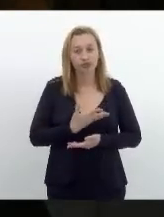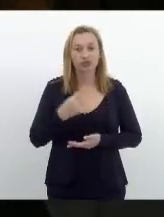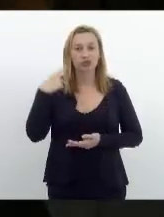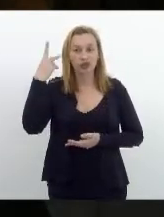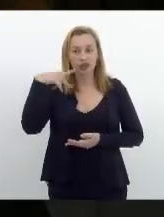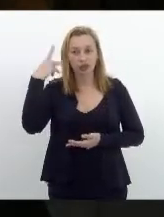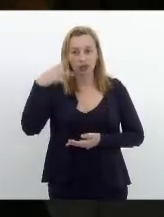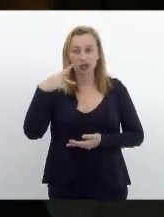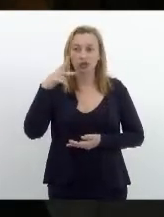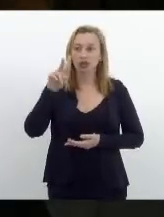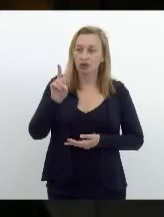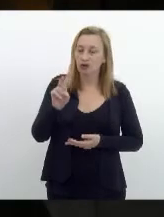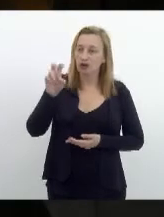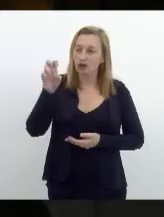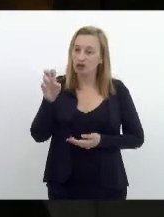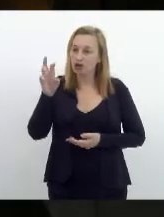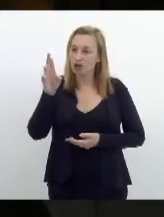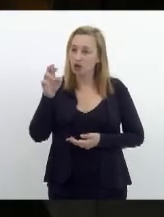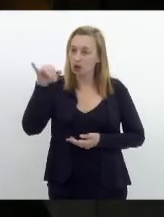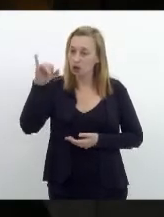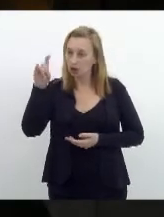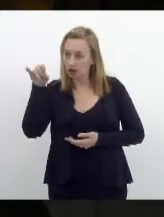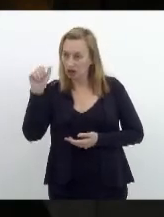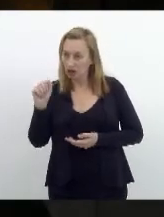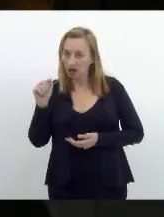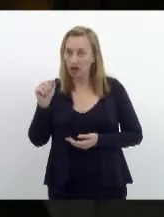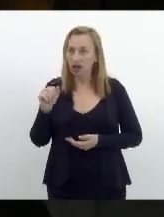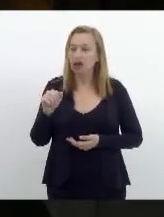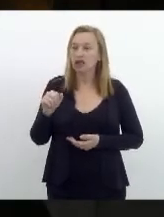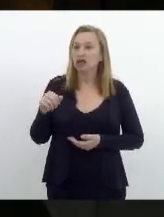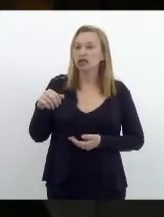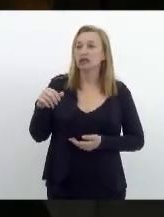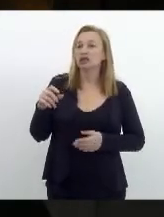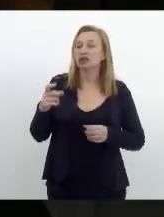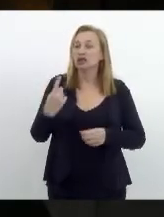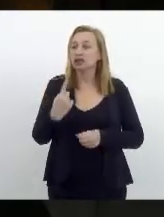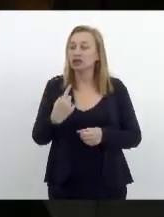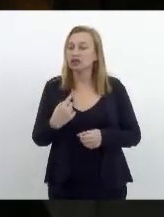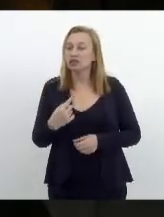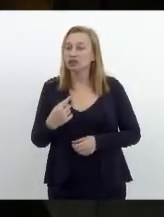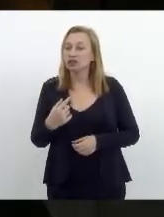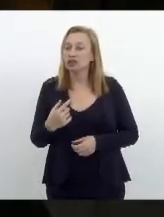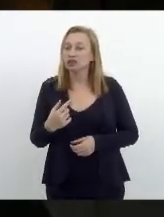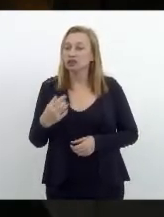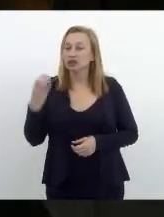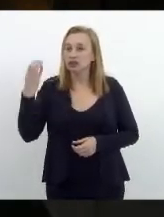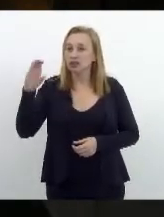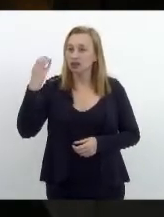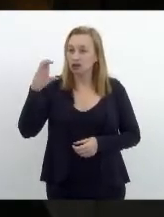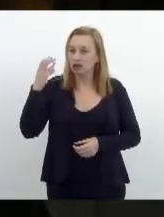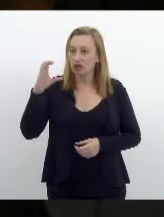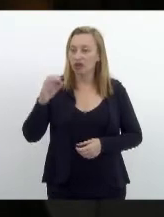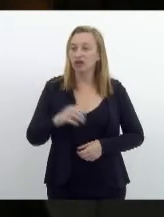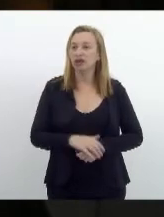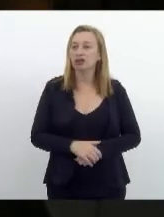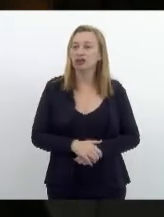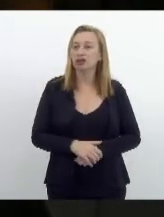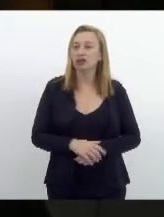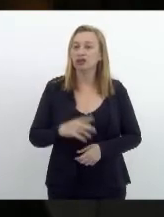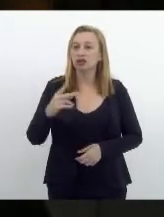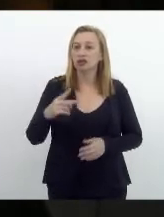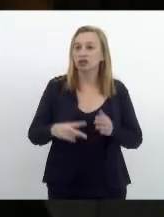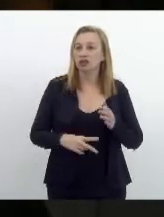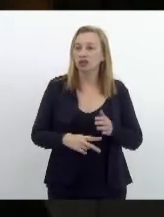de Niterói. Segundo, porque a Câmara Municipal de Niterói foi a minha casa, Lucinha, por 3 mandatos consecutivos. Eu lá exerci mandato de vereador por